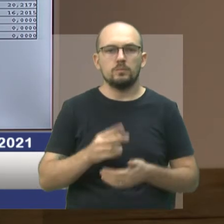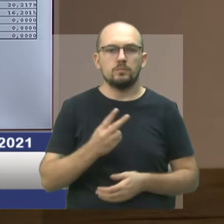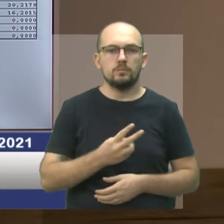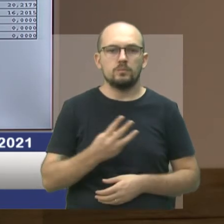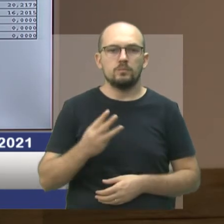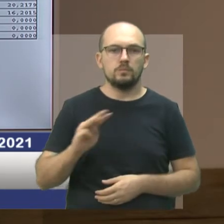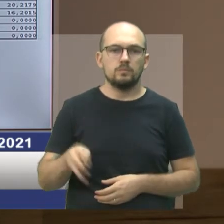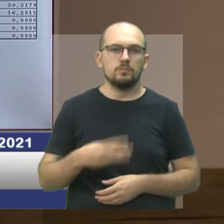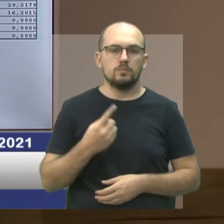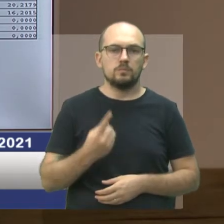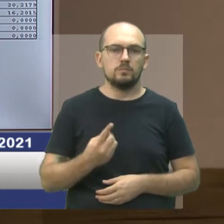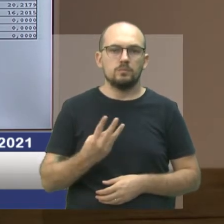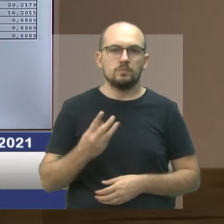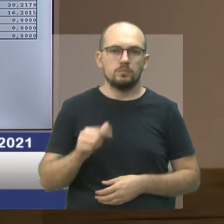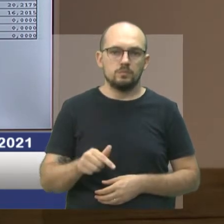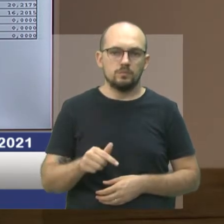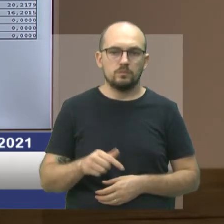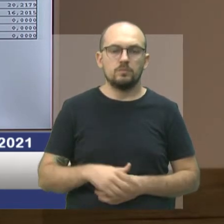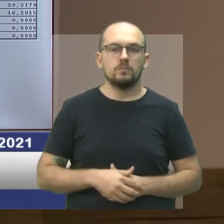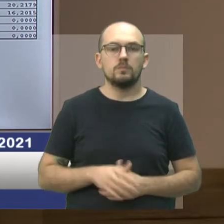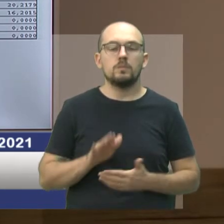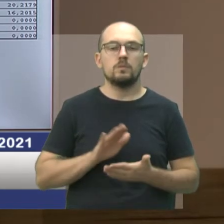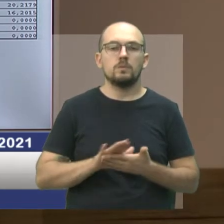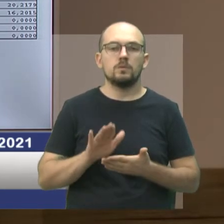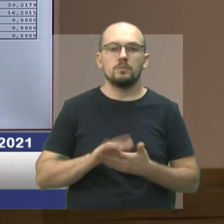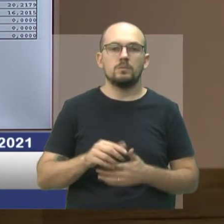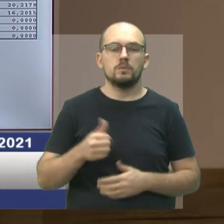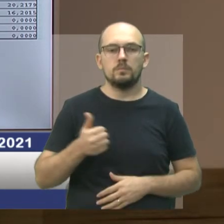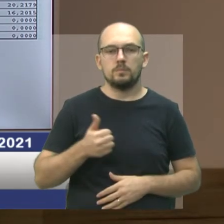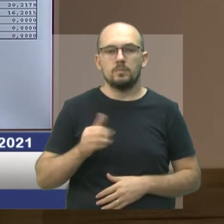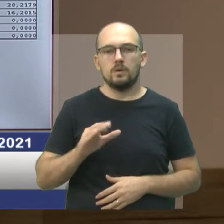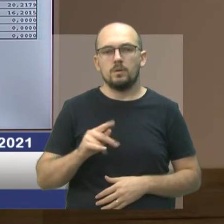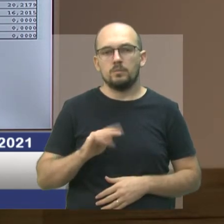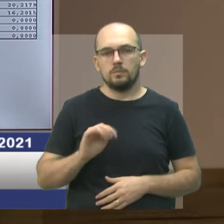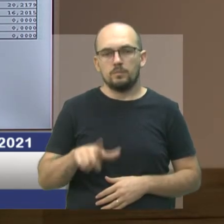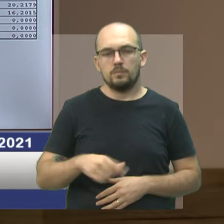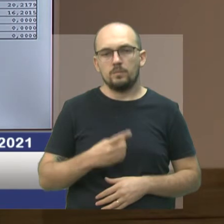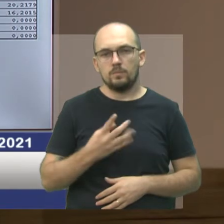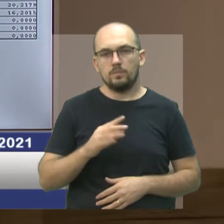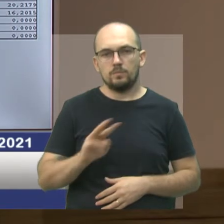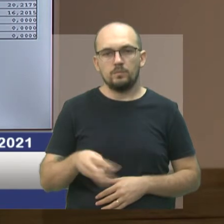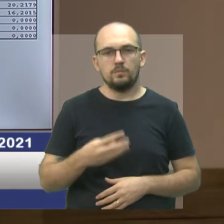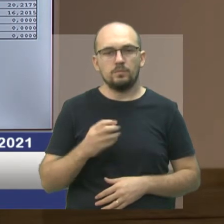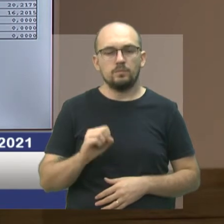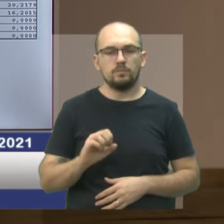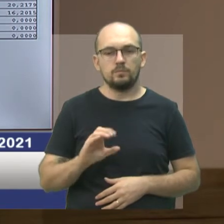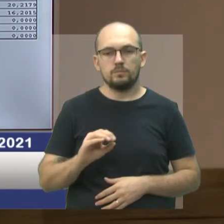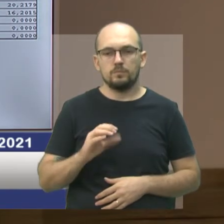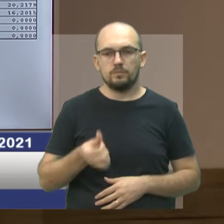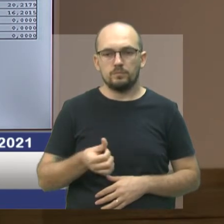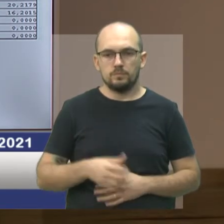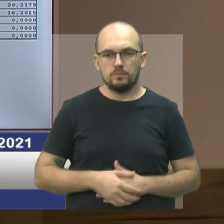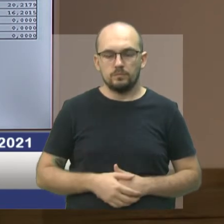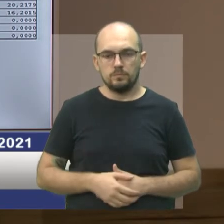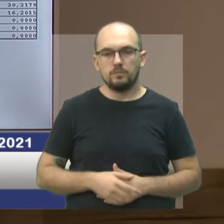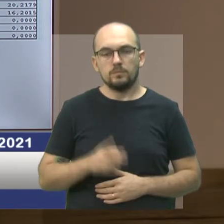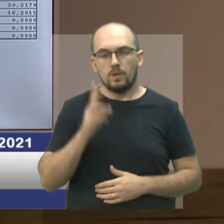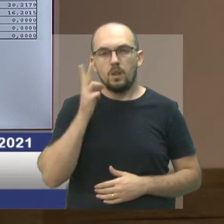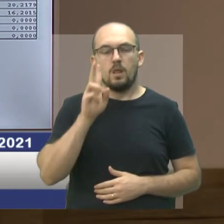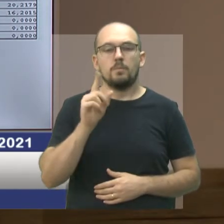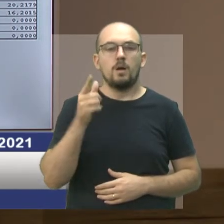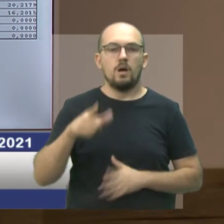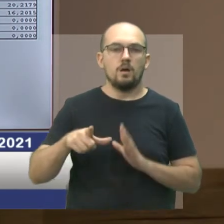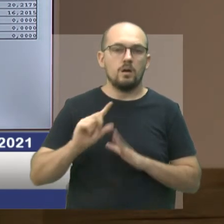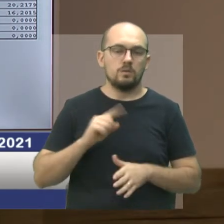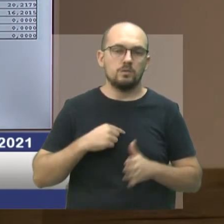milhões 137, despesas primárias de capital 14 milhões 806. Lembrando que eu falei para vocês